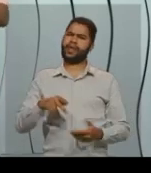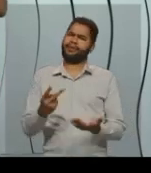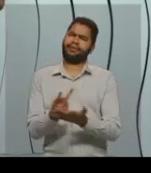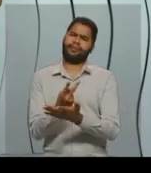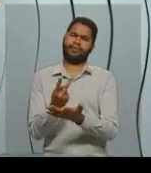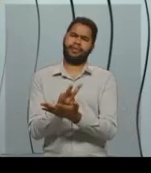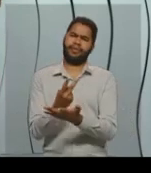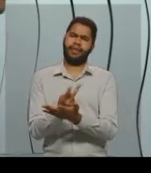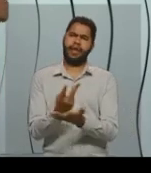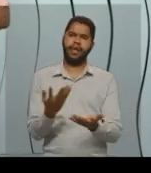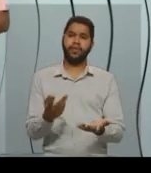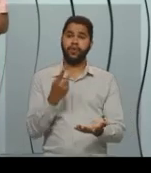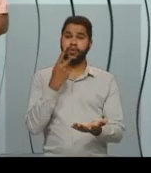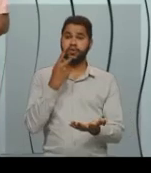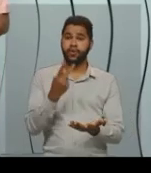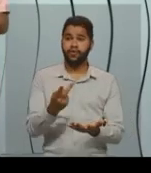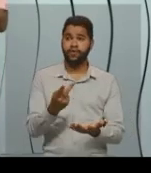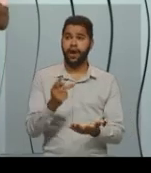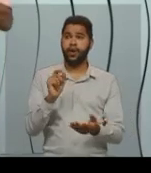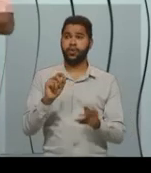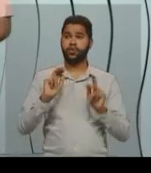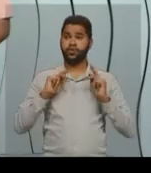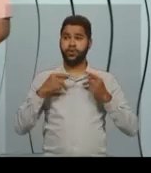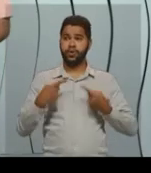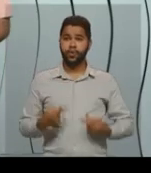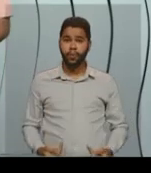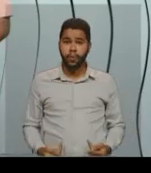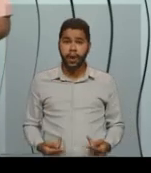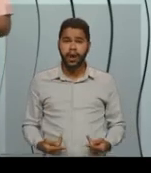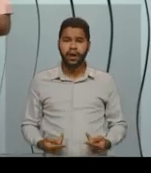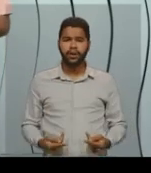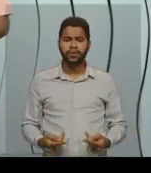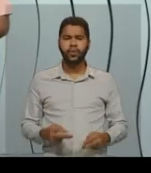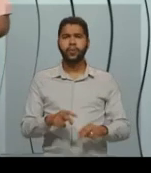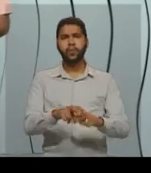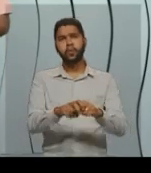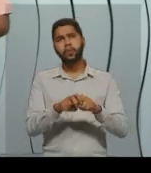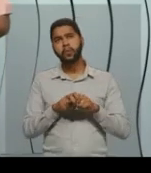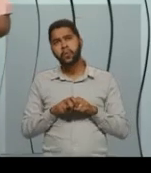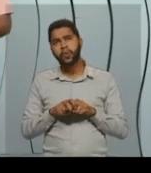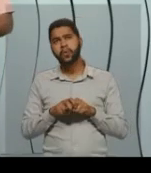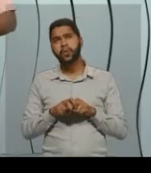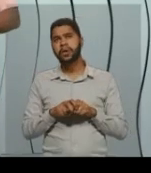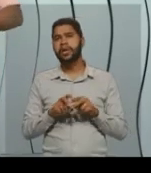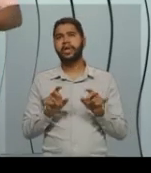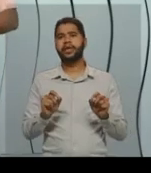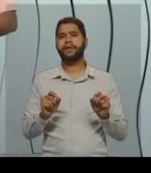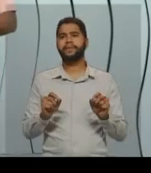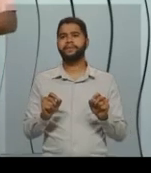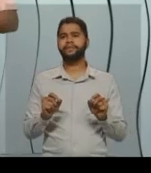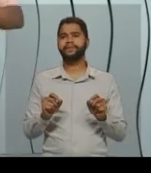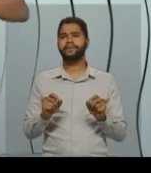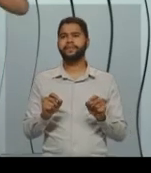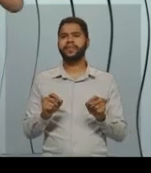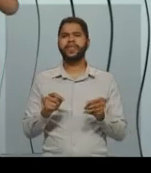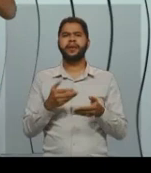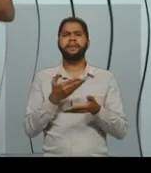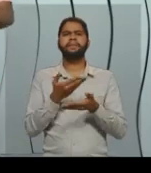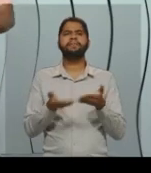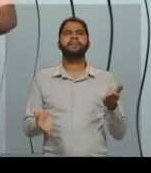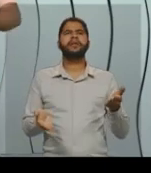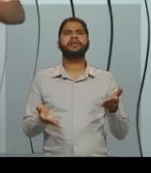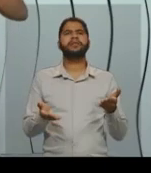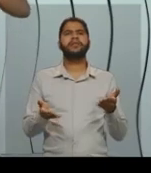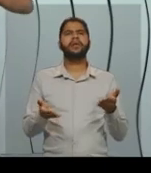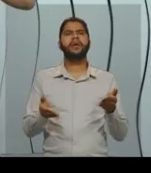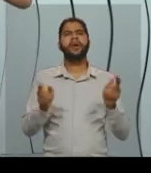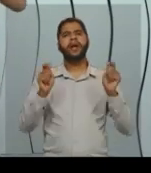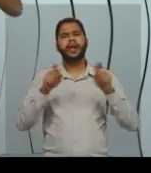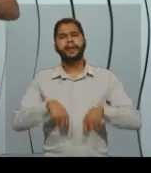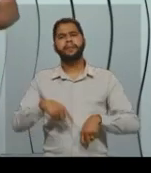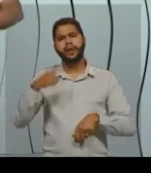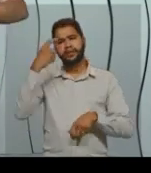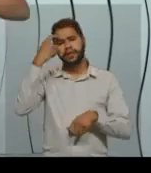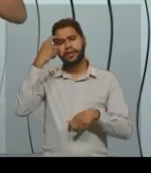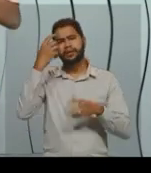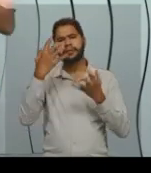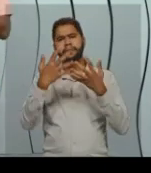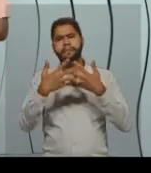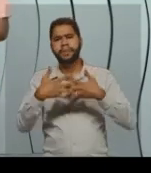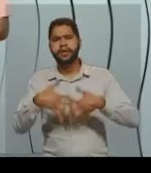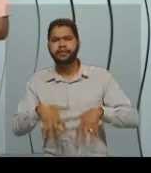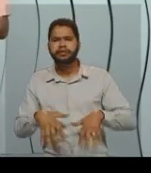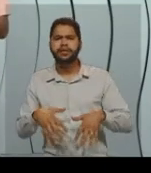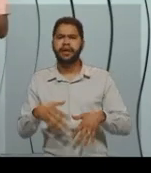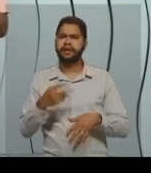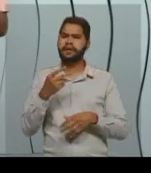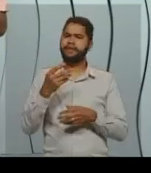errado. Agora, se eu falo que o ser humano deixou de ser humano porque ele perdeu a capacidade de pensar, capacidade de falar, capacidade